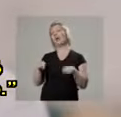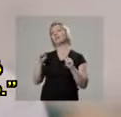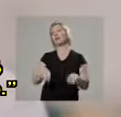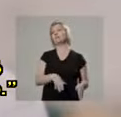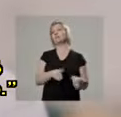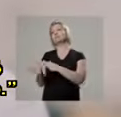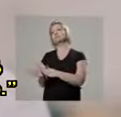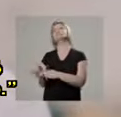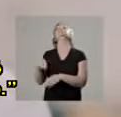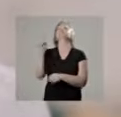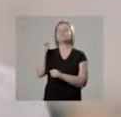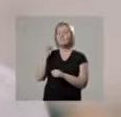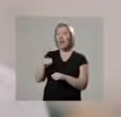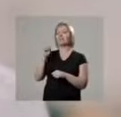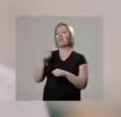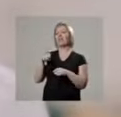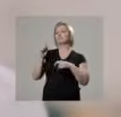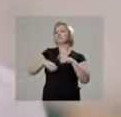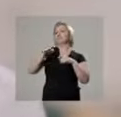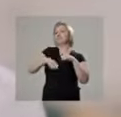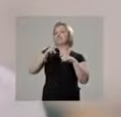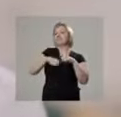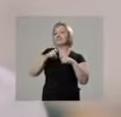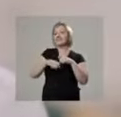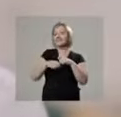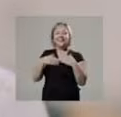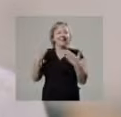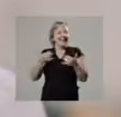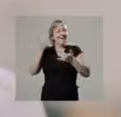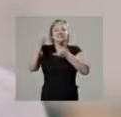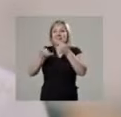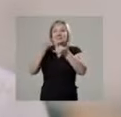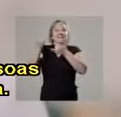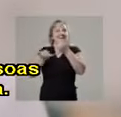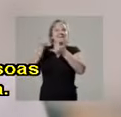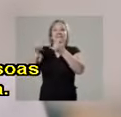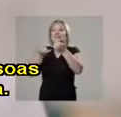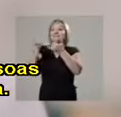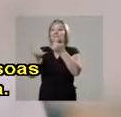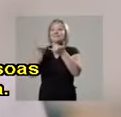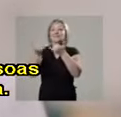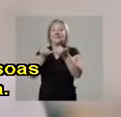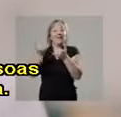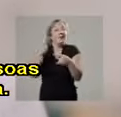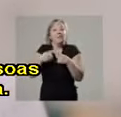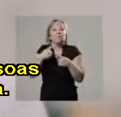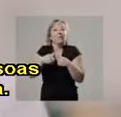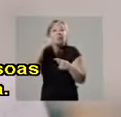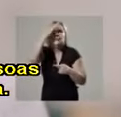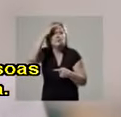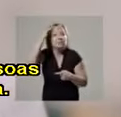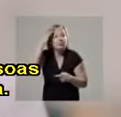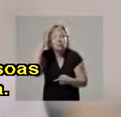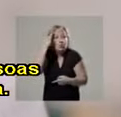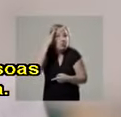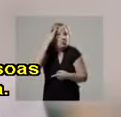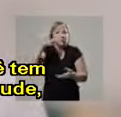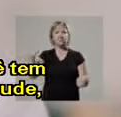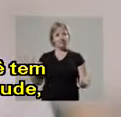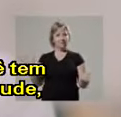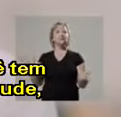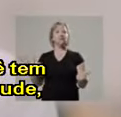é só botar para o lado, né? Então, coisas assim que a gente brinca muito, mas é porque as pessoas não têm essa